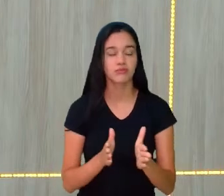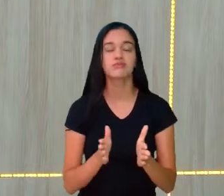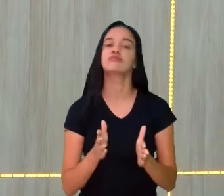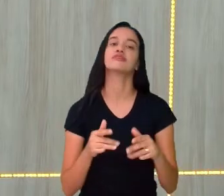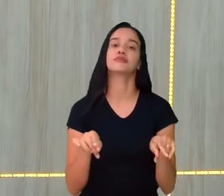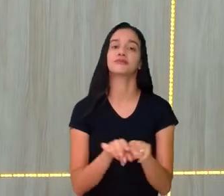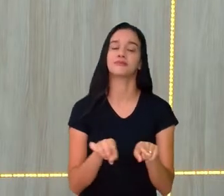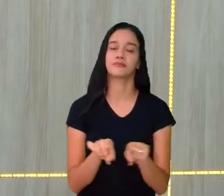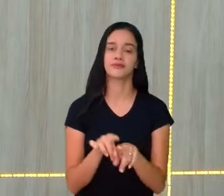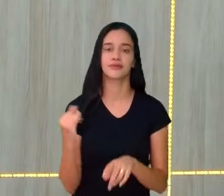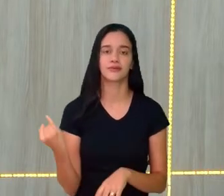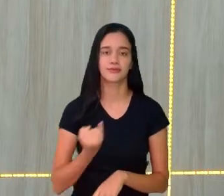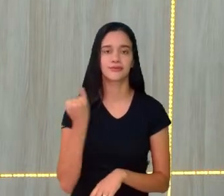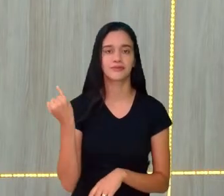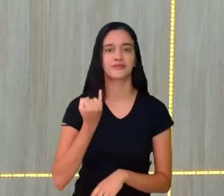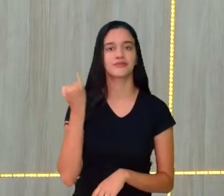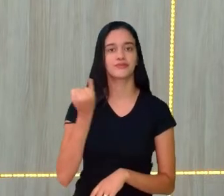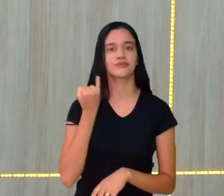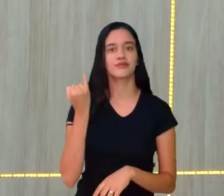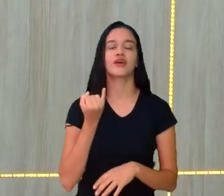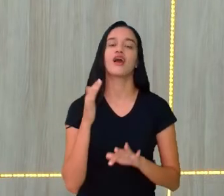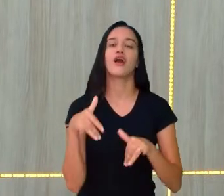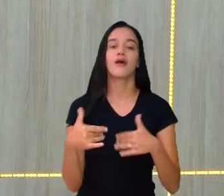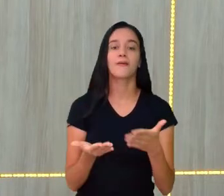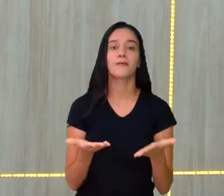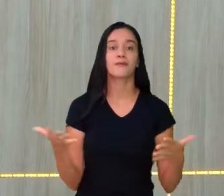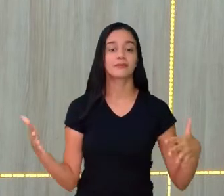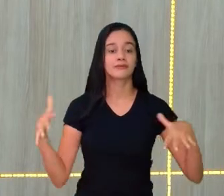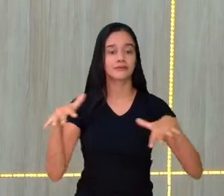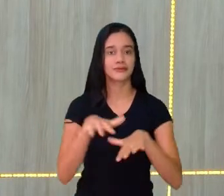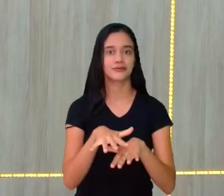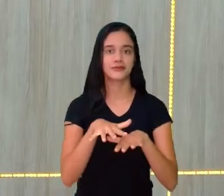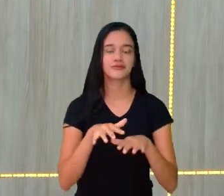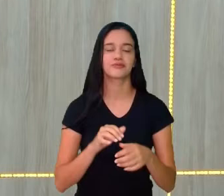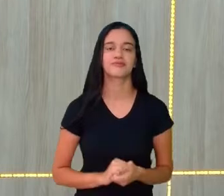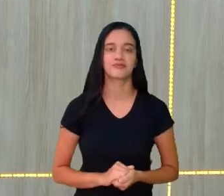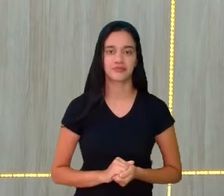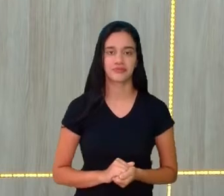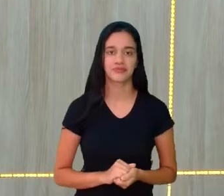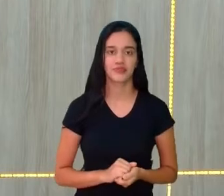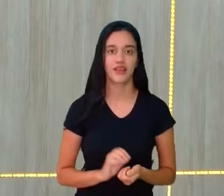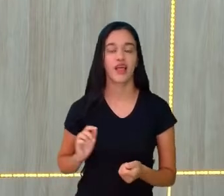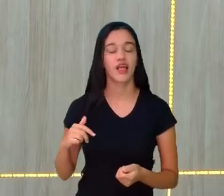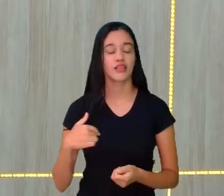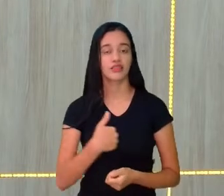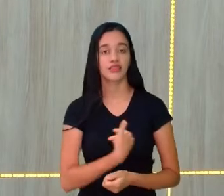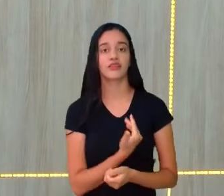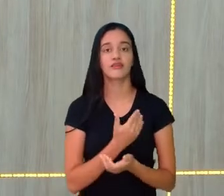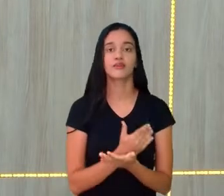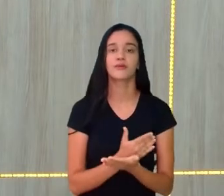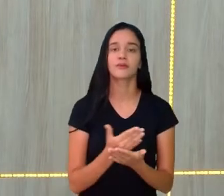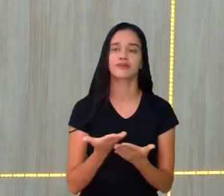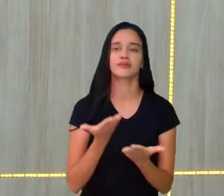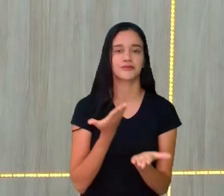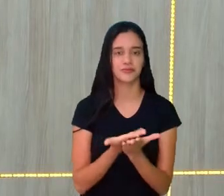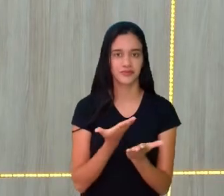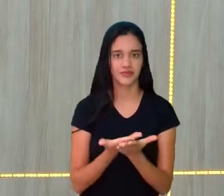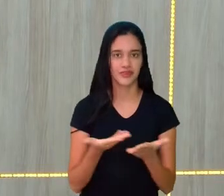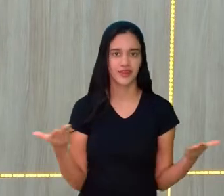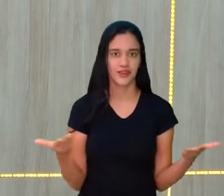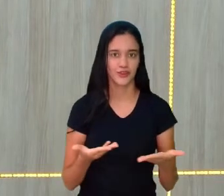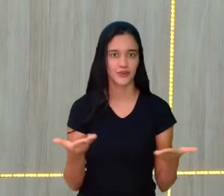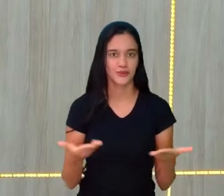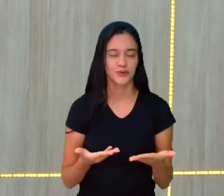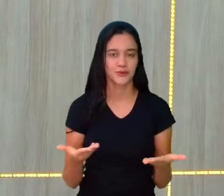assim, muito importante e fundamental, que é o processo de inclusão. Então, pois bem, a gente vai começar a nossa aula de